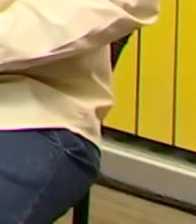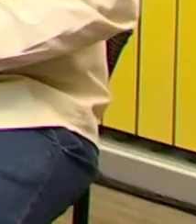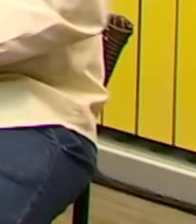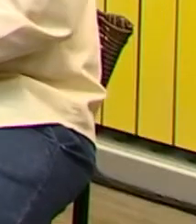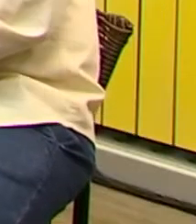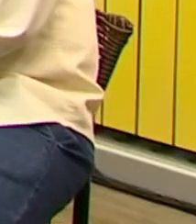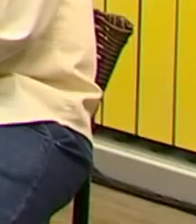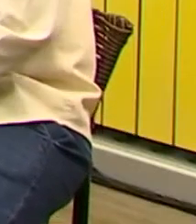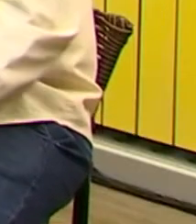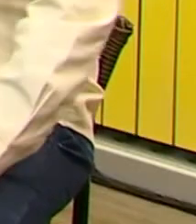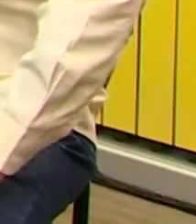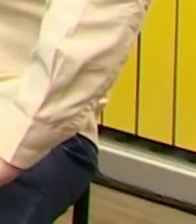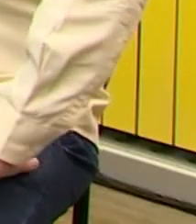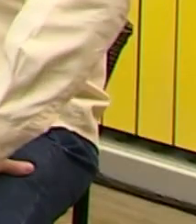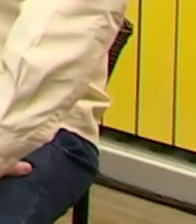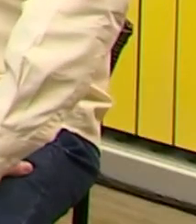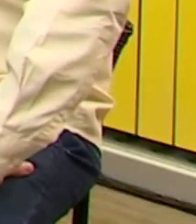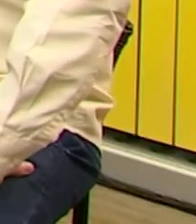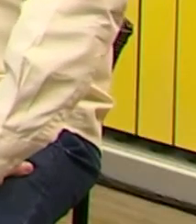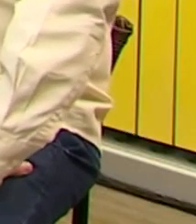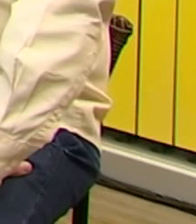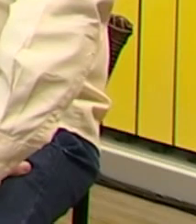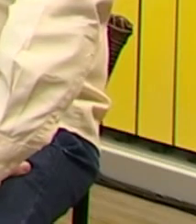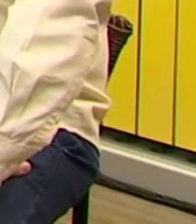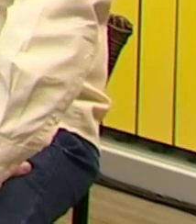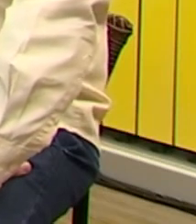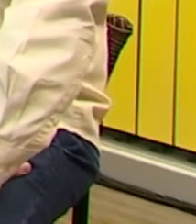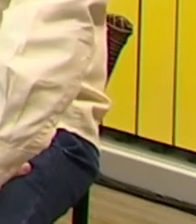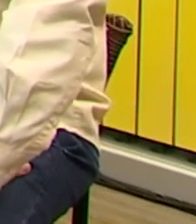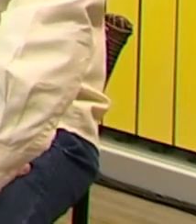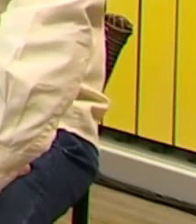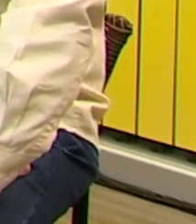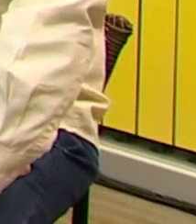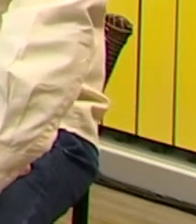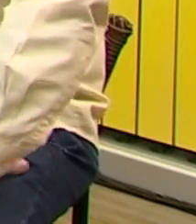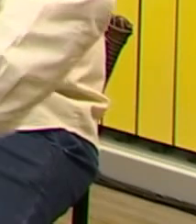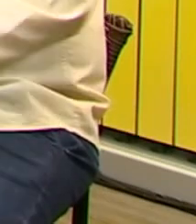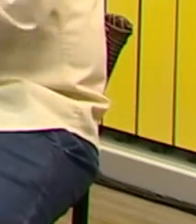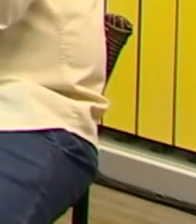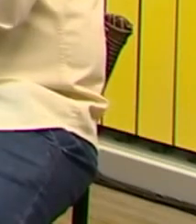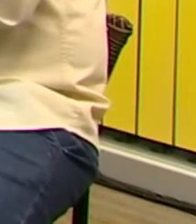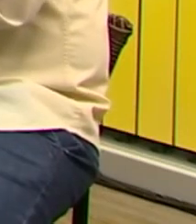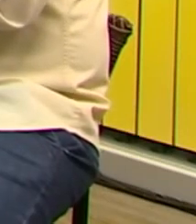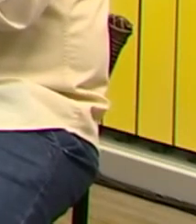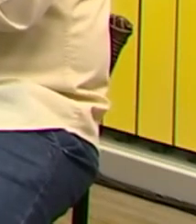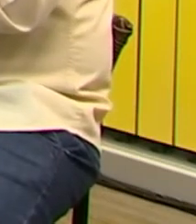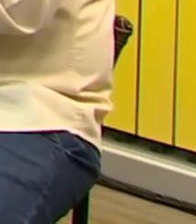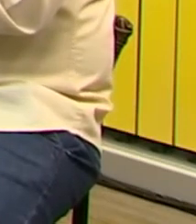Ok, pode sair?